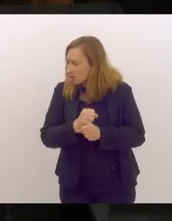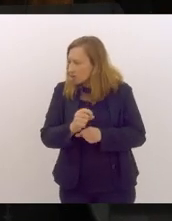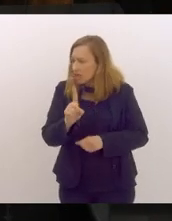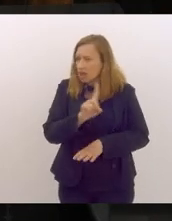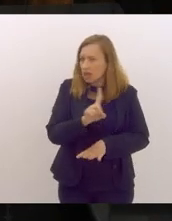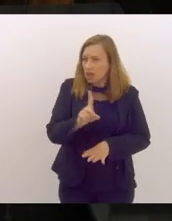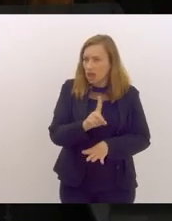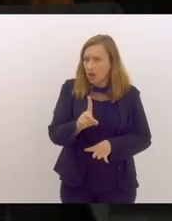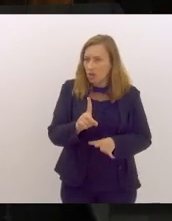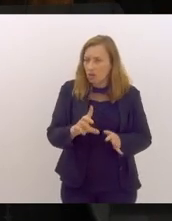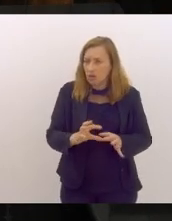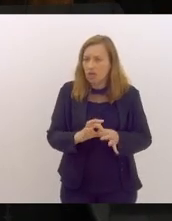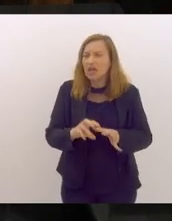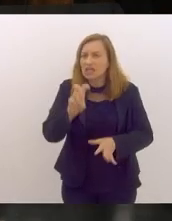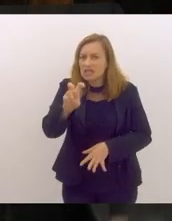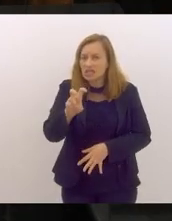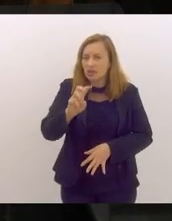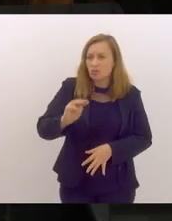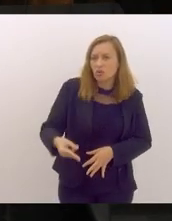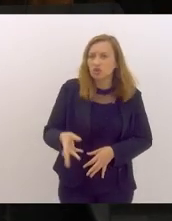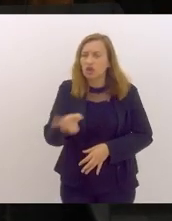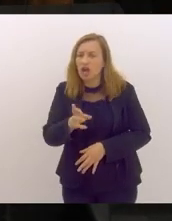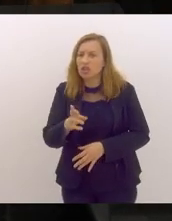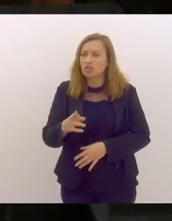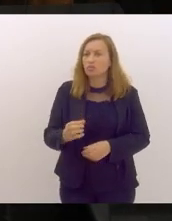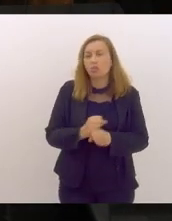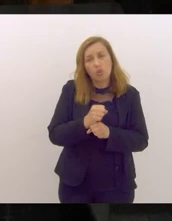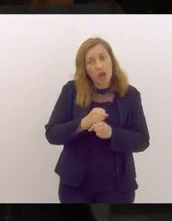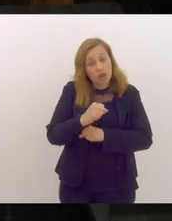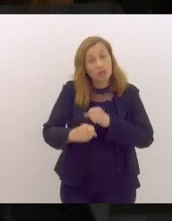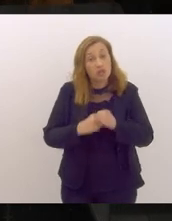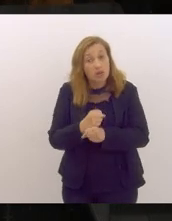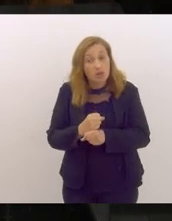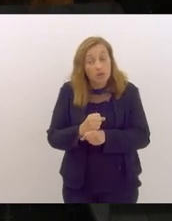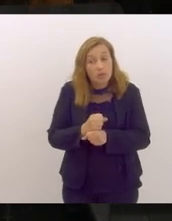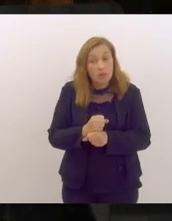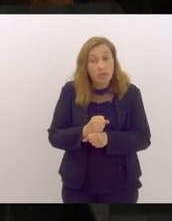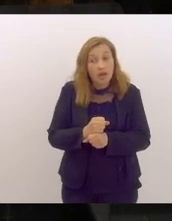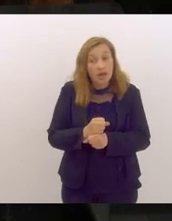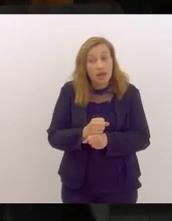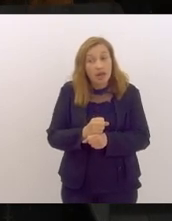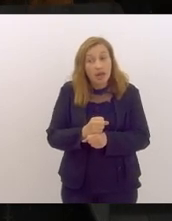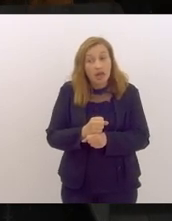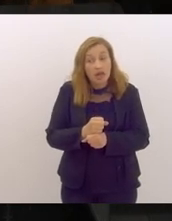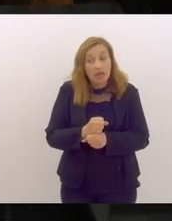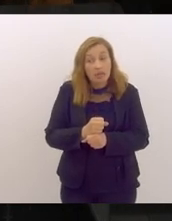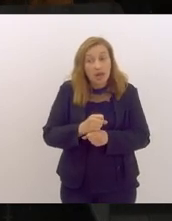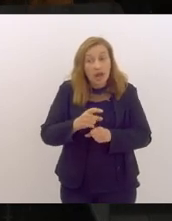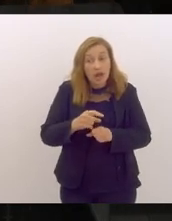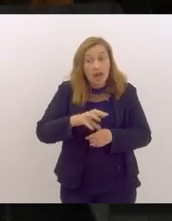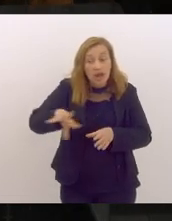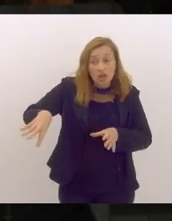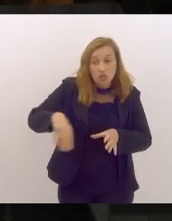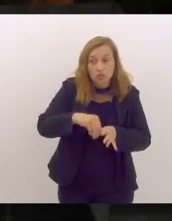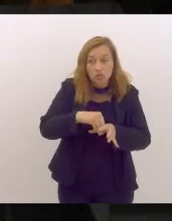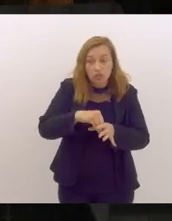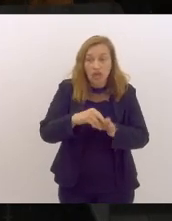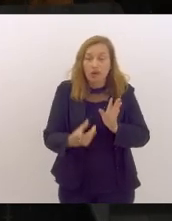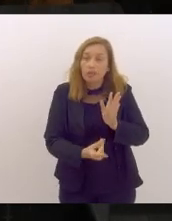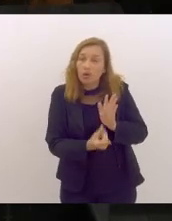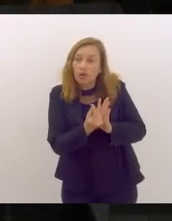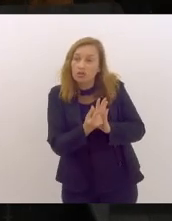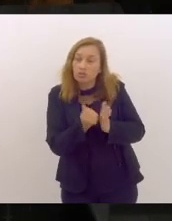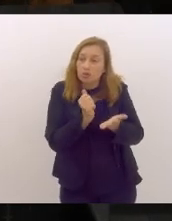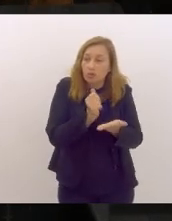de R$ 5 milhões por ano para completar, né, para suprir o déficit orçamentário